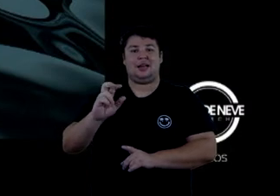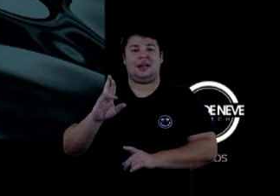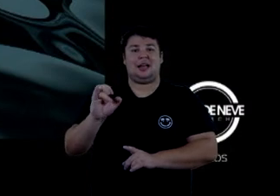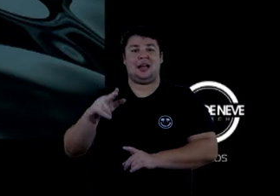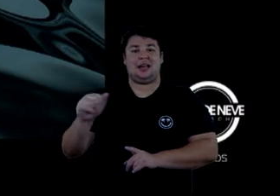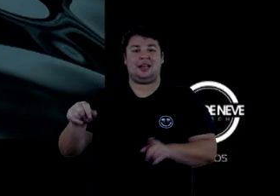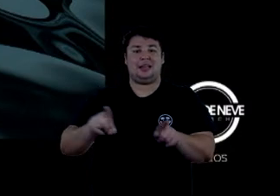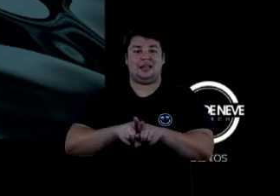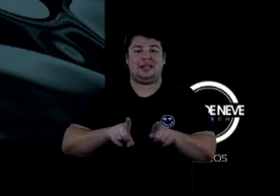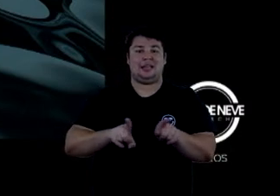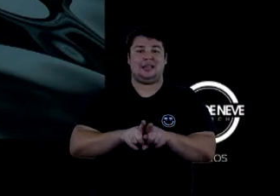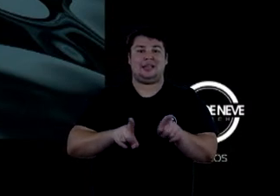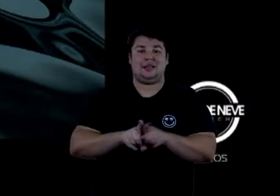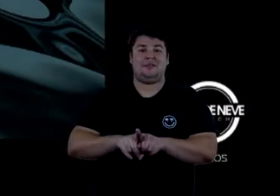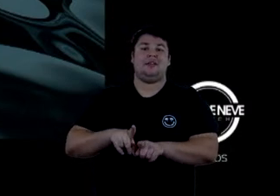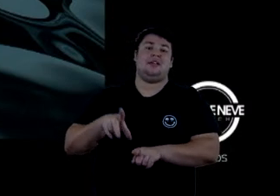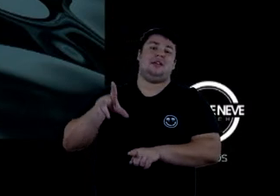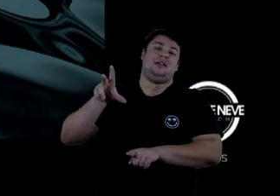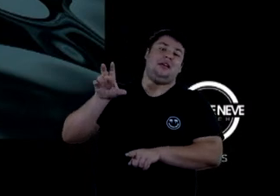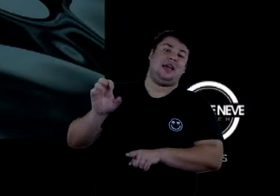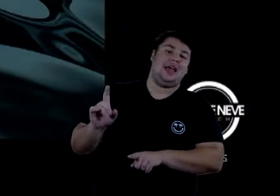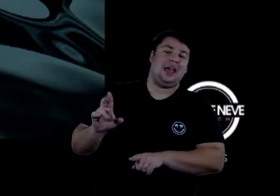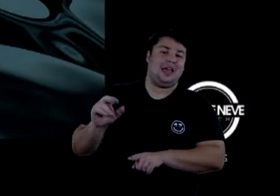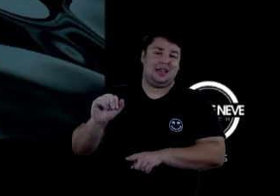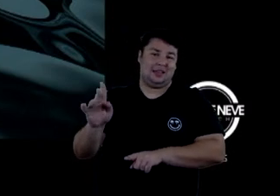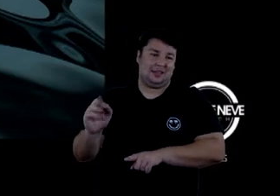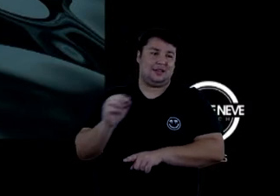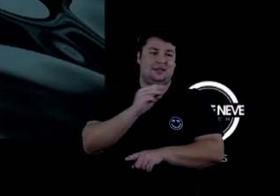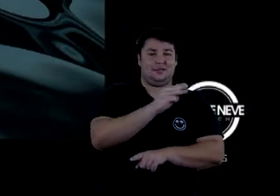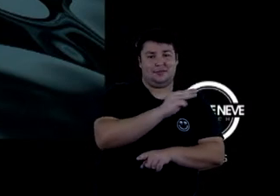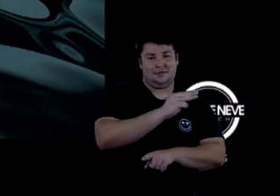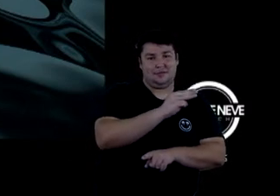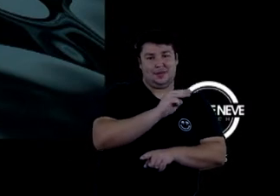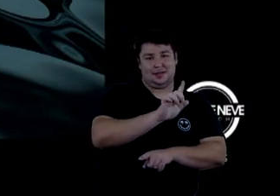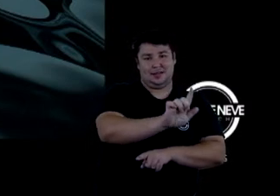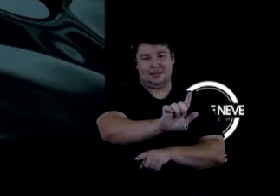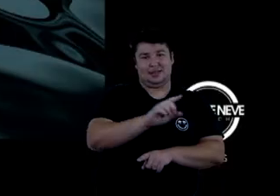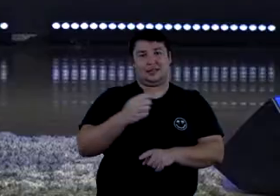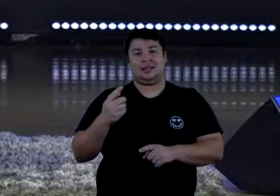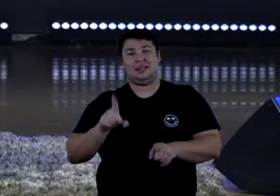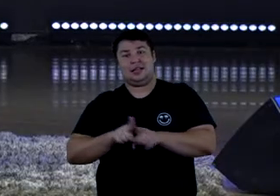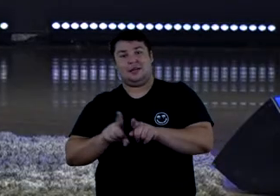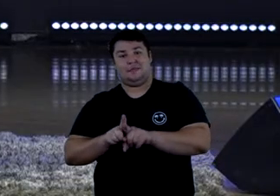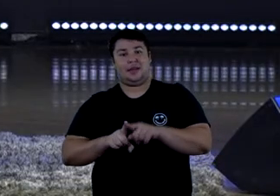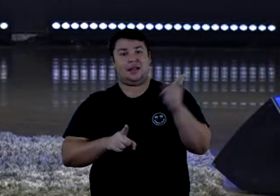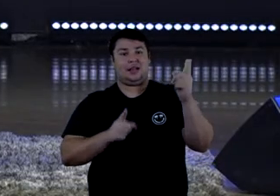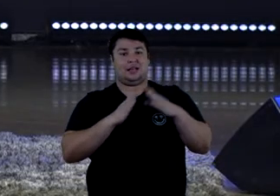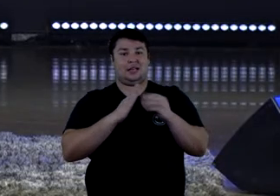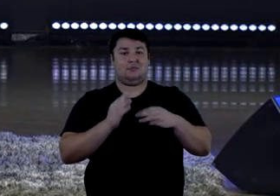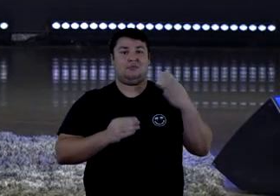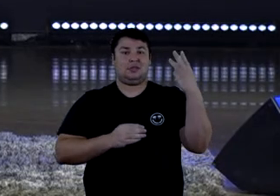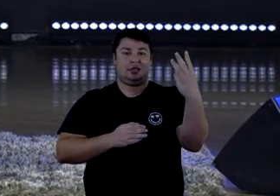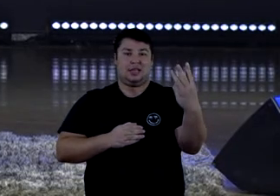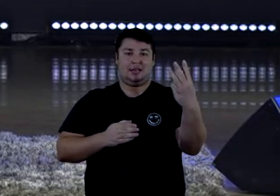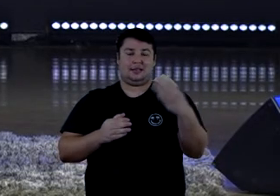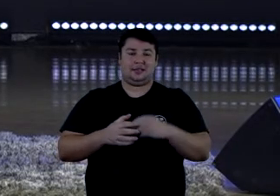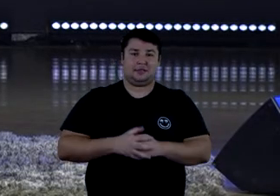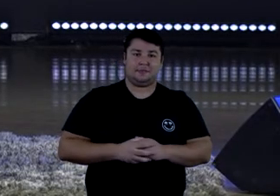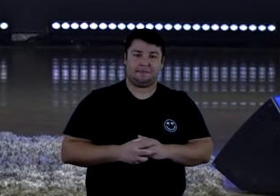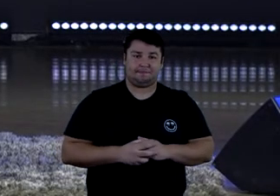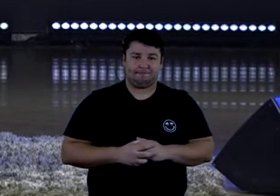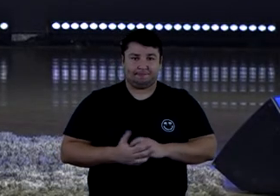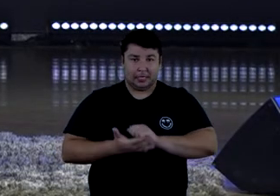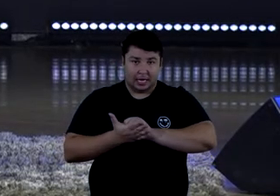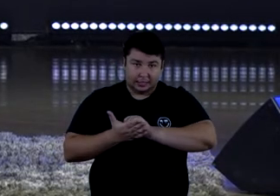de Esdras a Malaquias com o diácono Daniel no Templo 3, tá? Lá do anexo também.